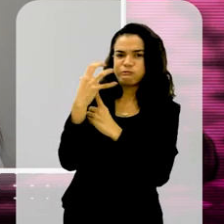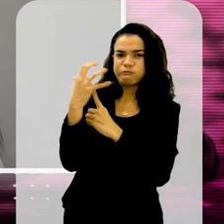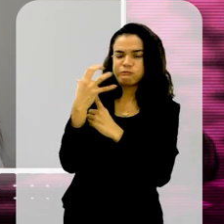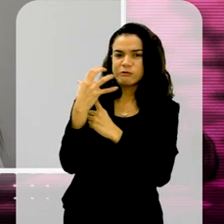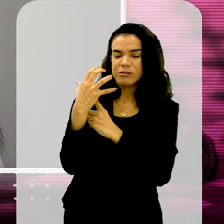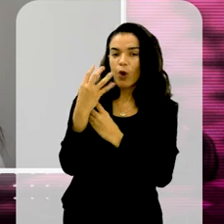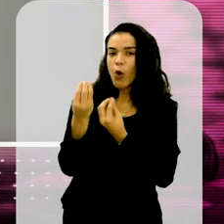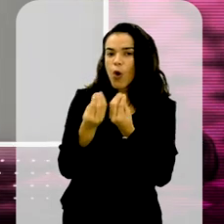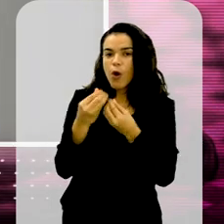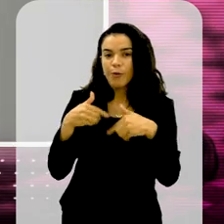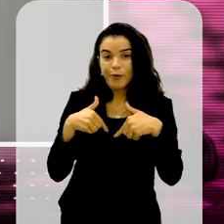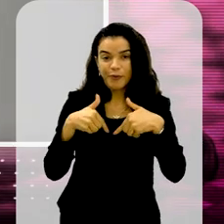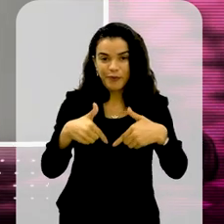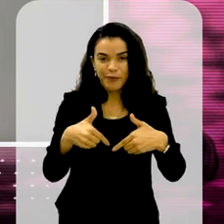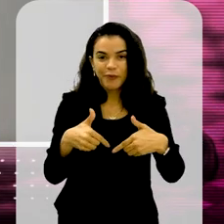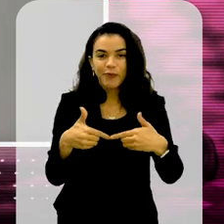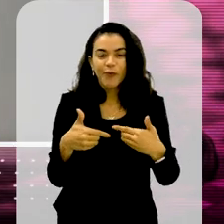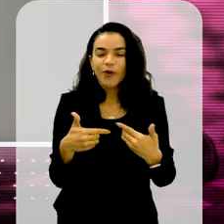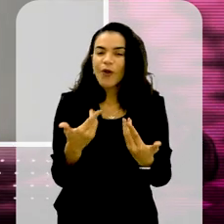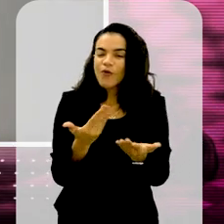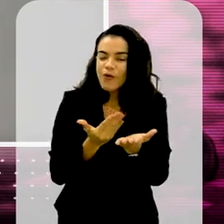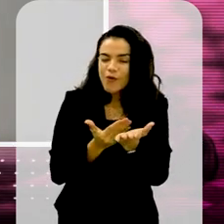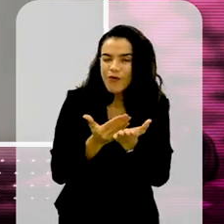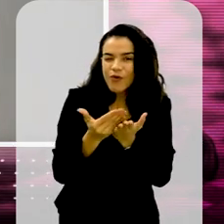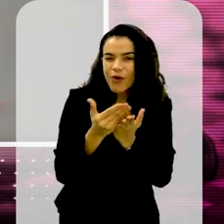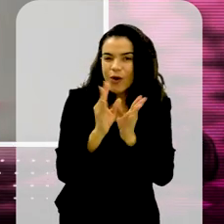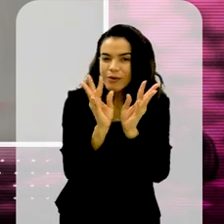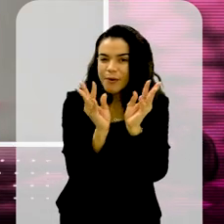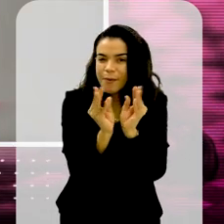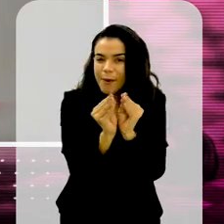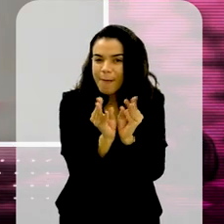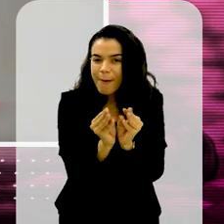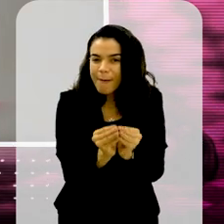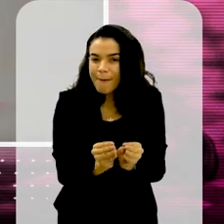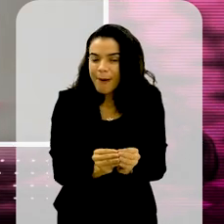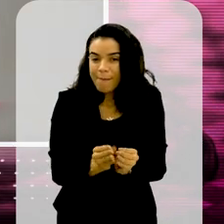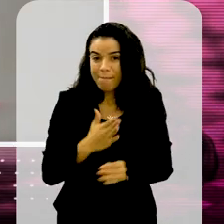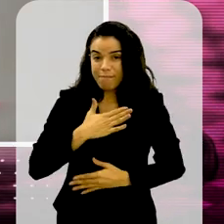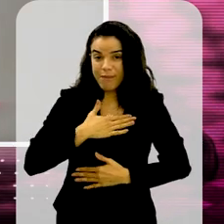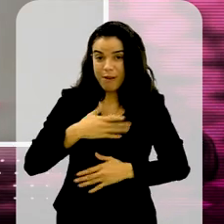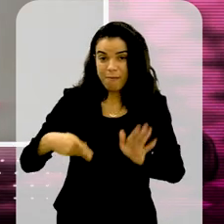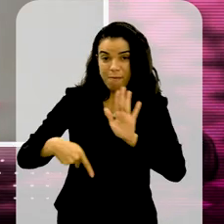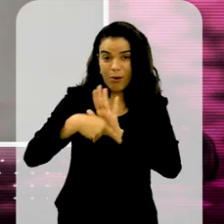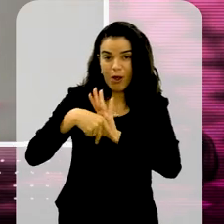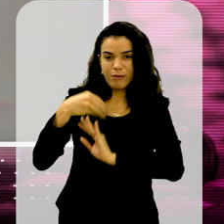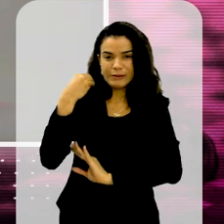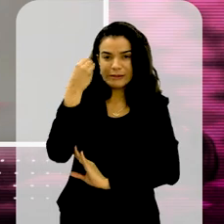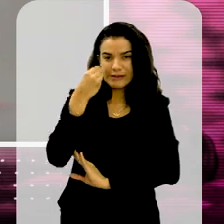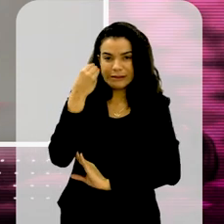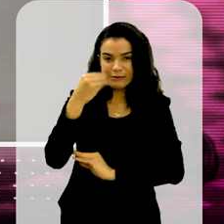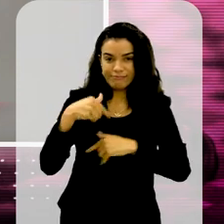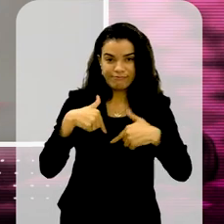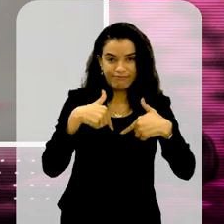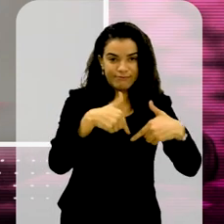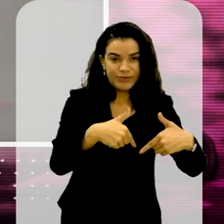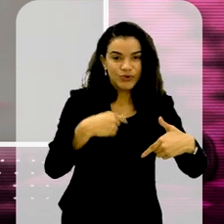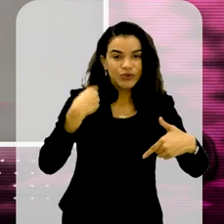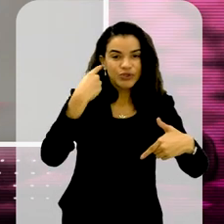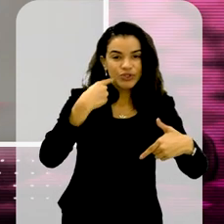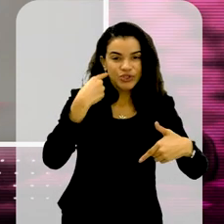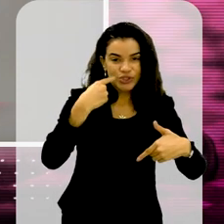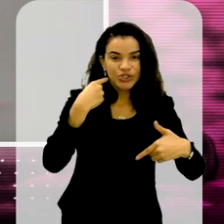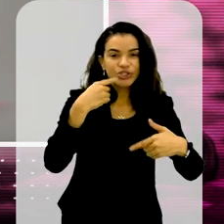proceder? Eu vou começar um pouquinho trazendo também um bocado da minha experiência, né, na atuação do